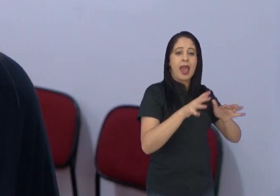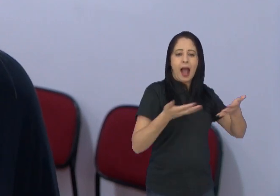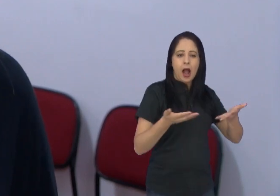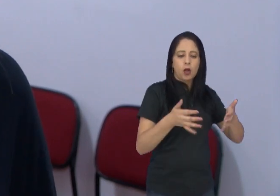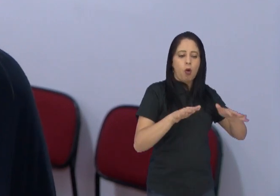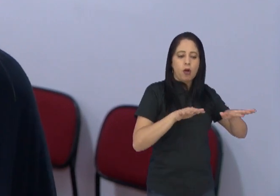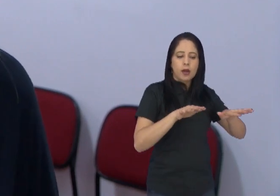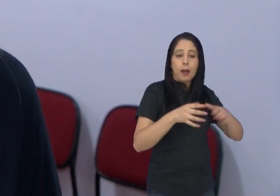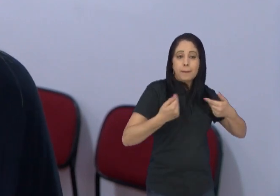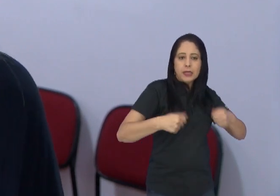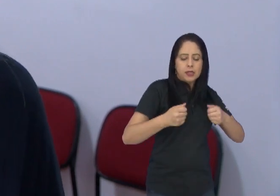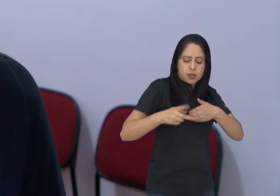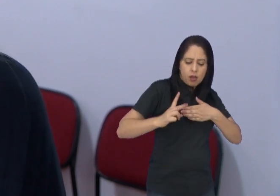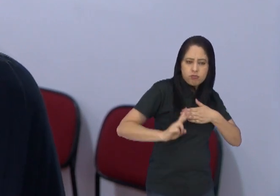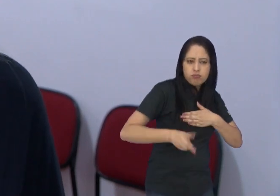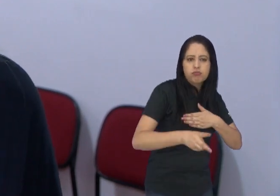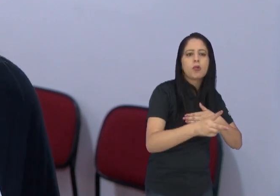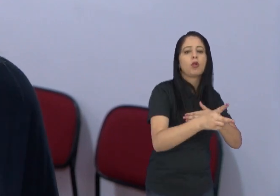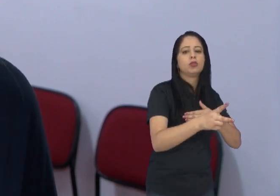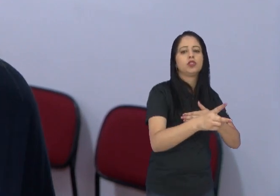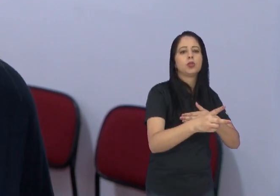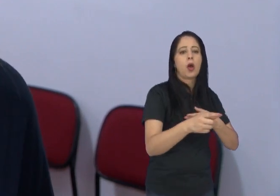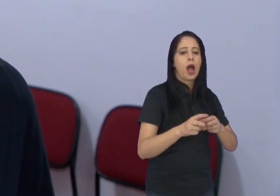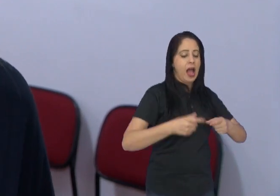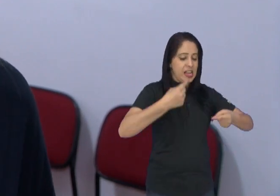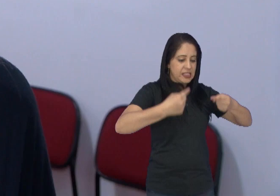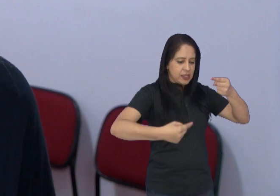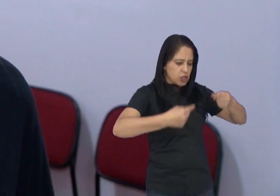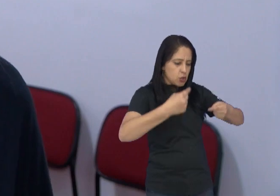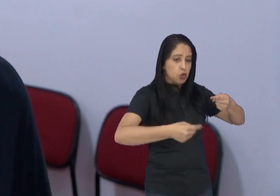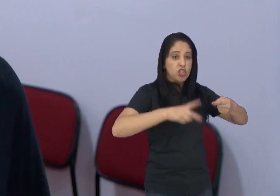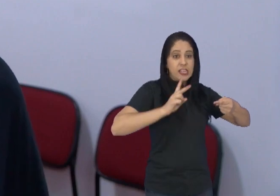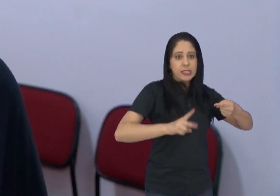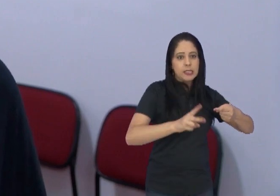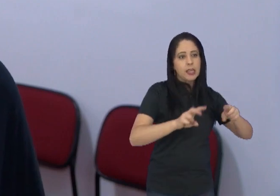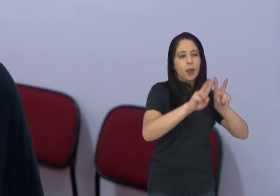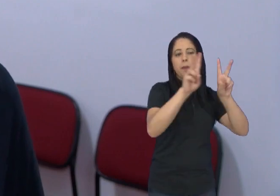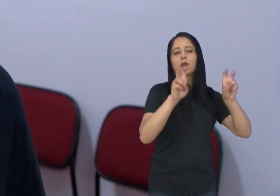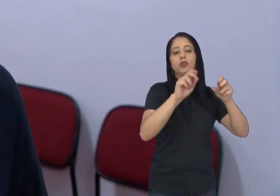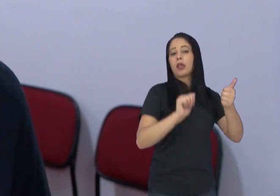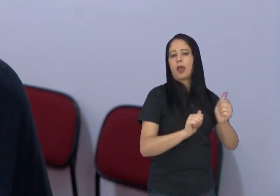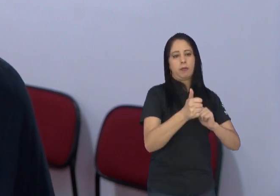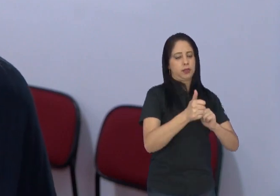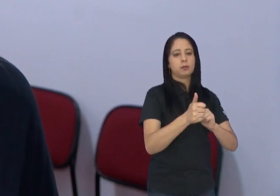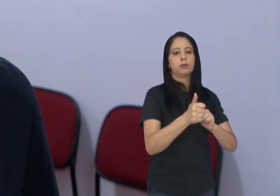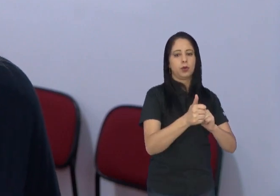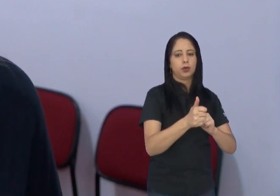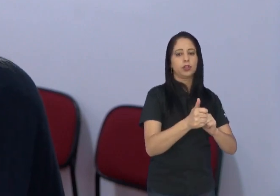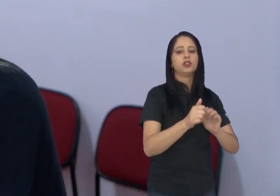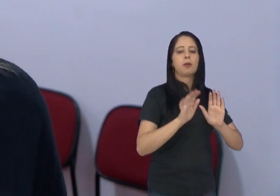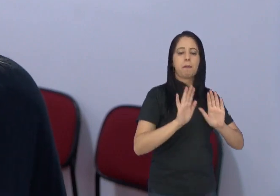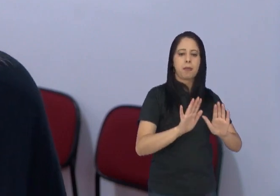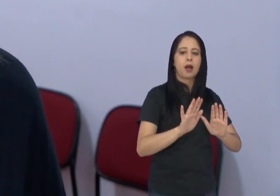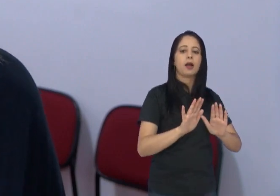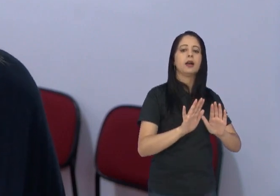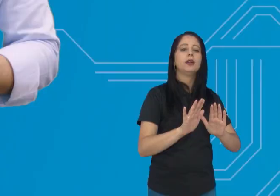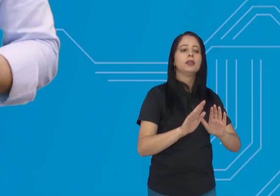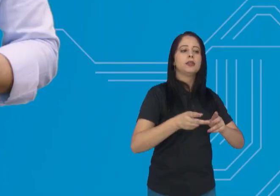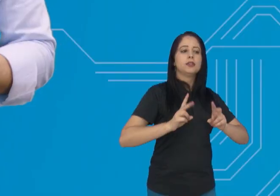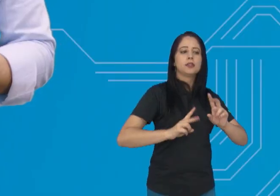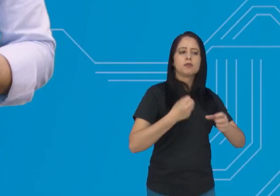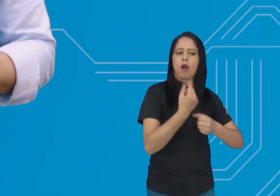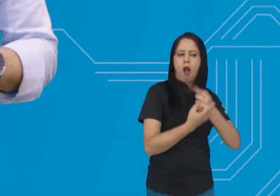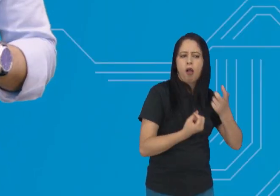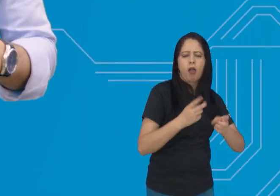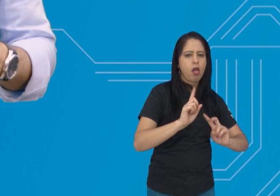movimento contínuo, né? Então, debater o esporte não é uma ação pontual, mas uma ação perene.